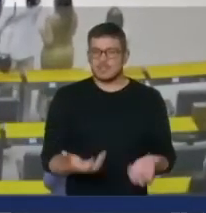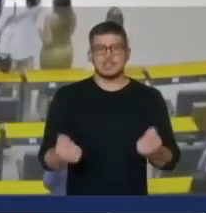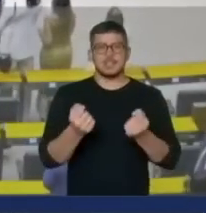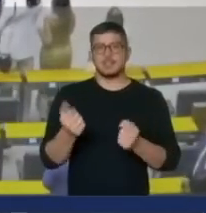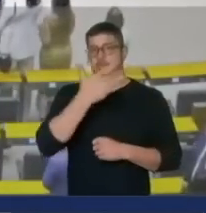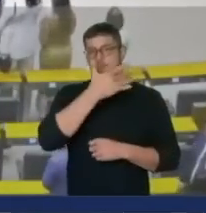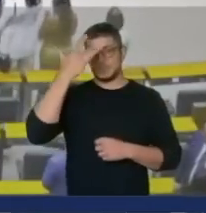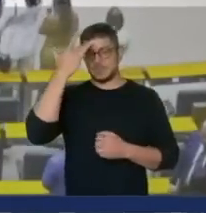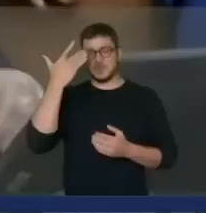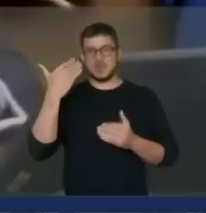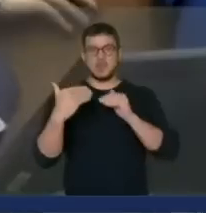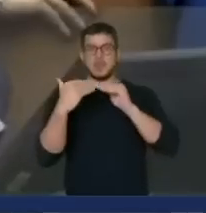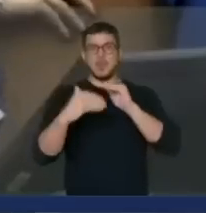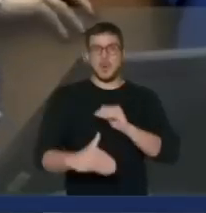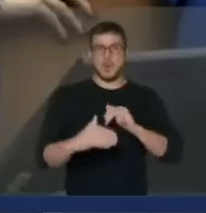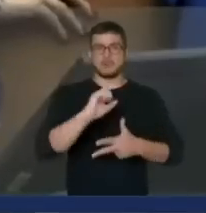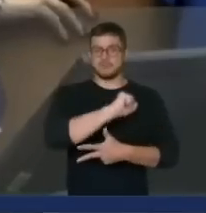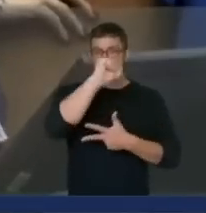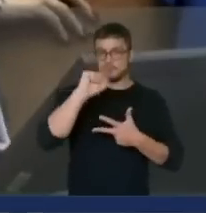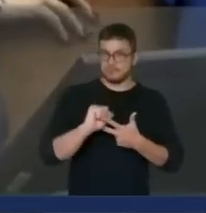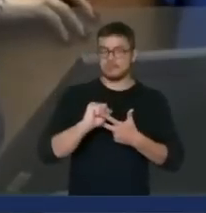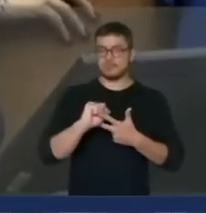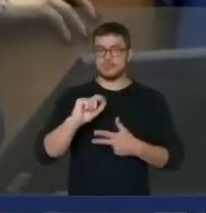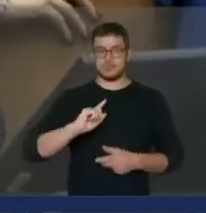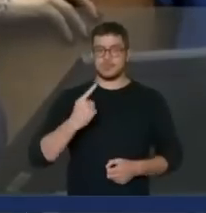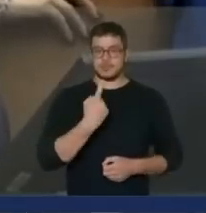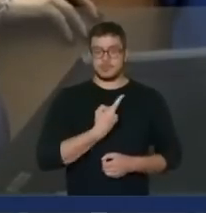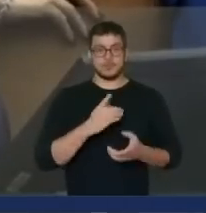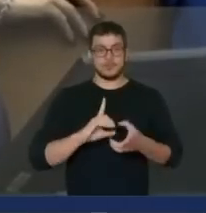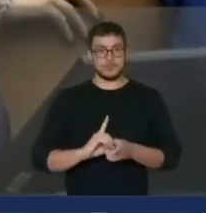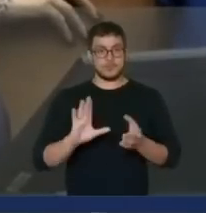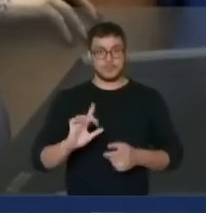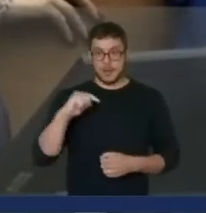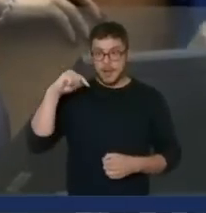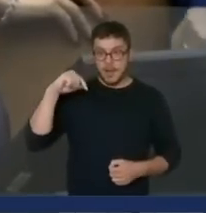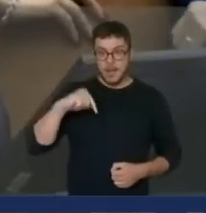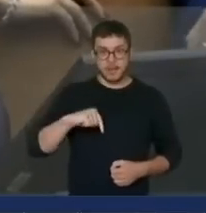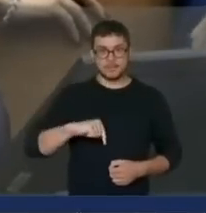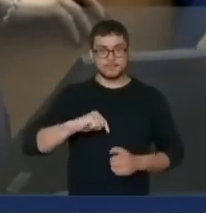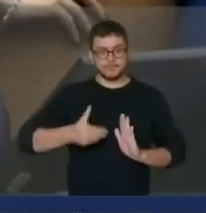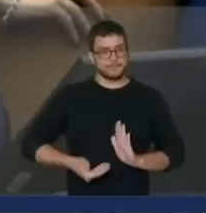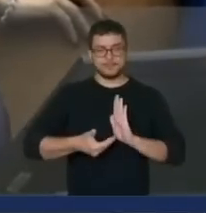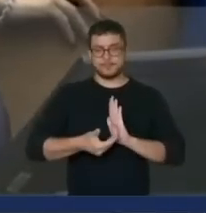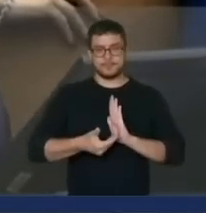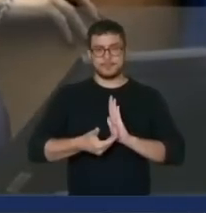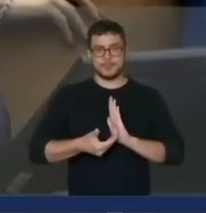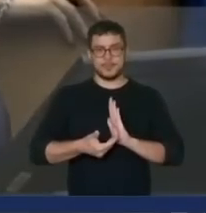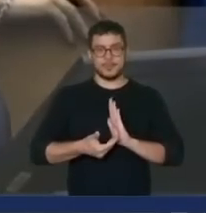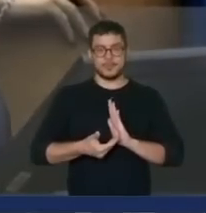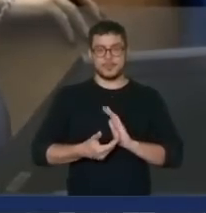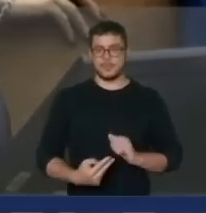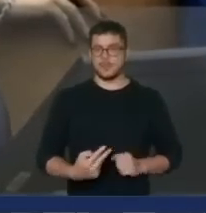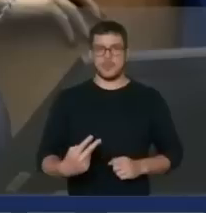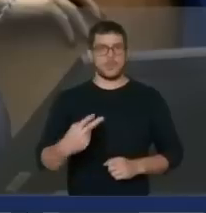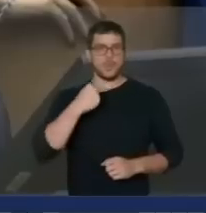que simbolizam a nossa democracia. Esta casa não acolherá, defenderá